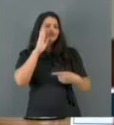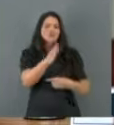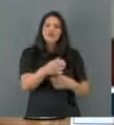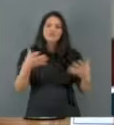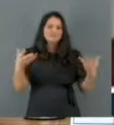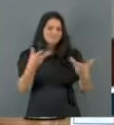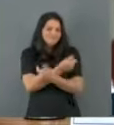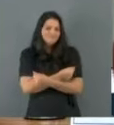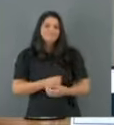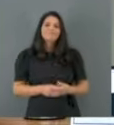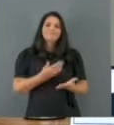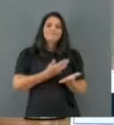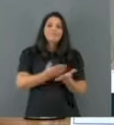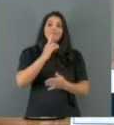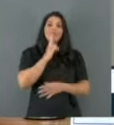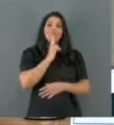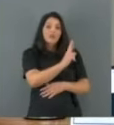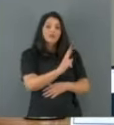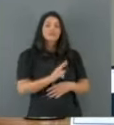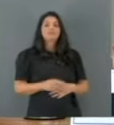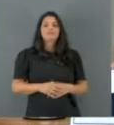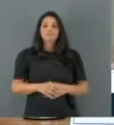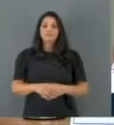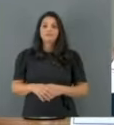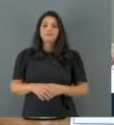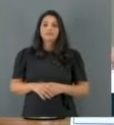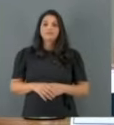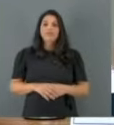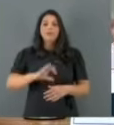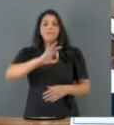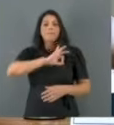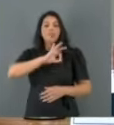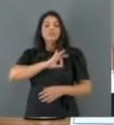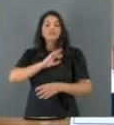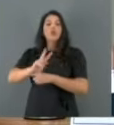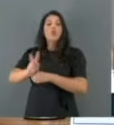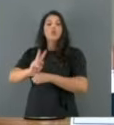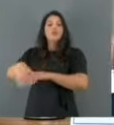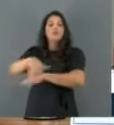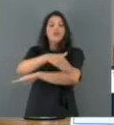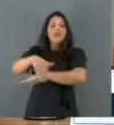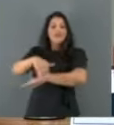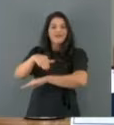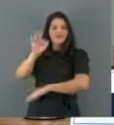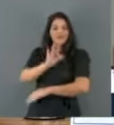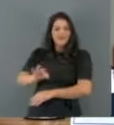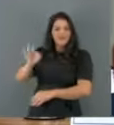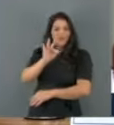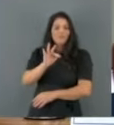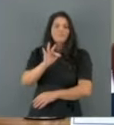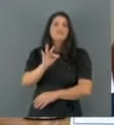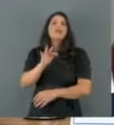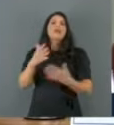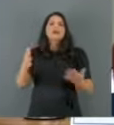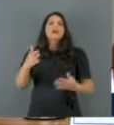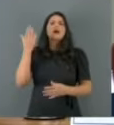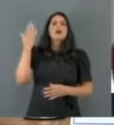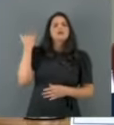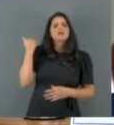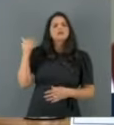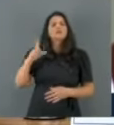Eu vou começar com a questão da Polícia Rodoviária Federal. Havia uma